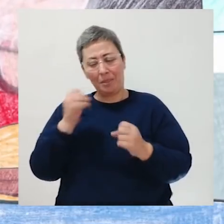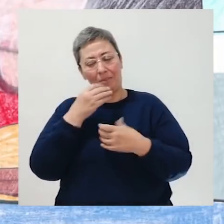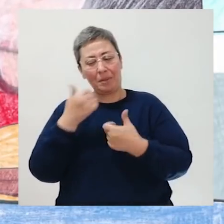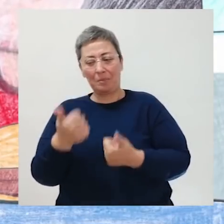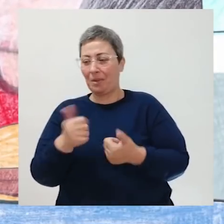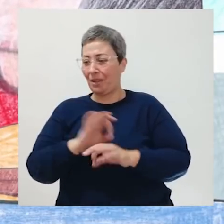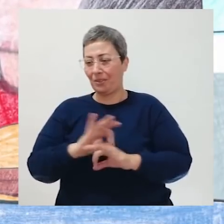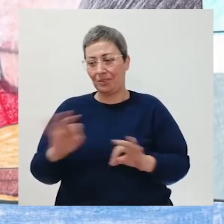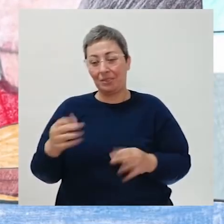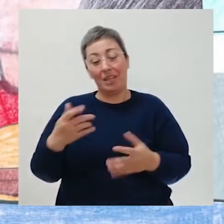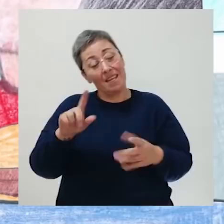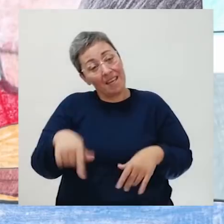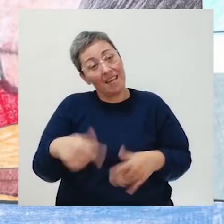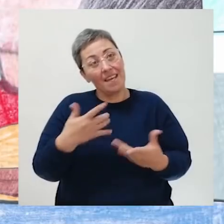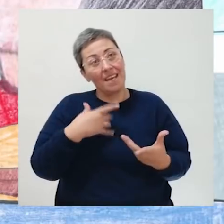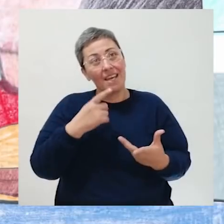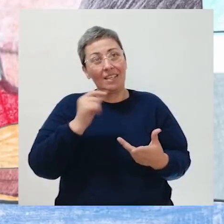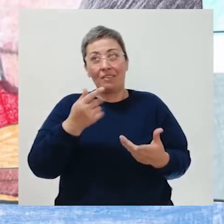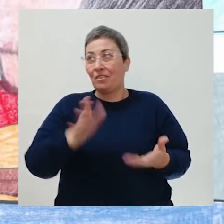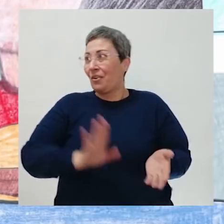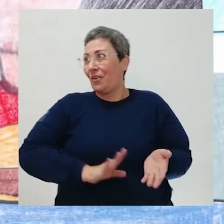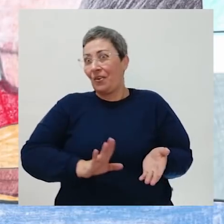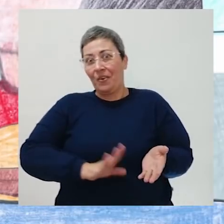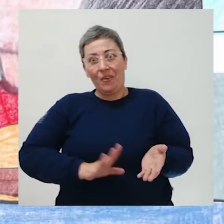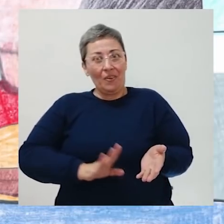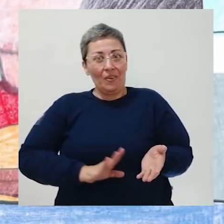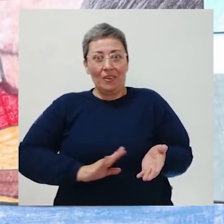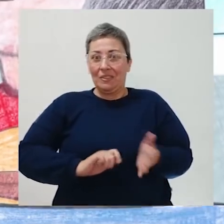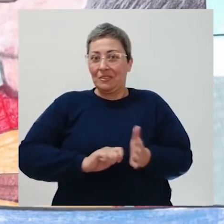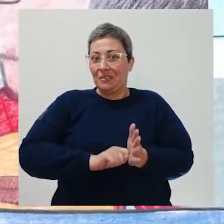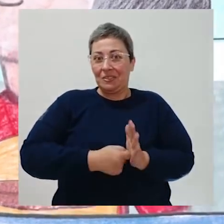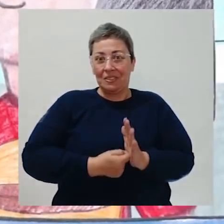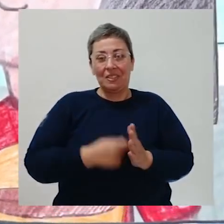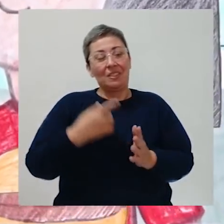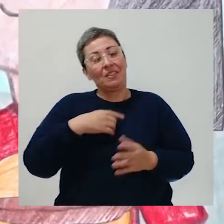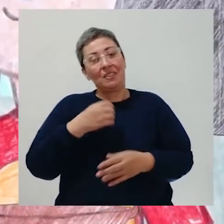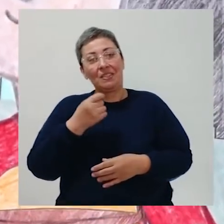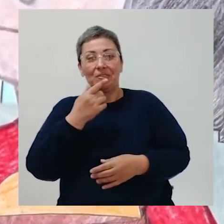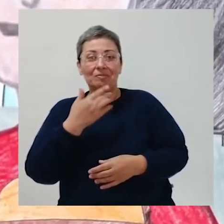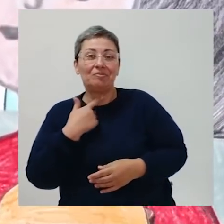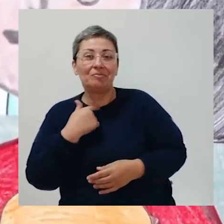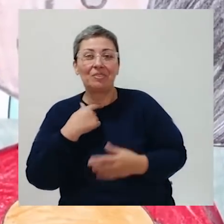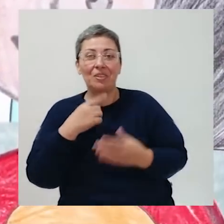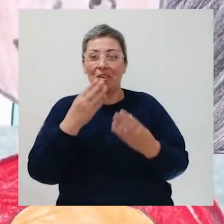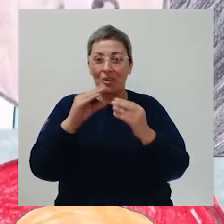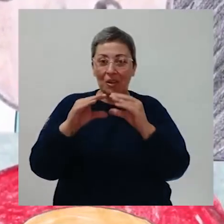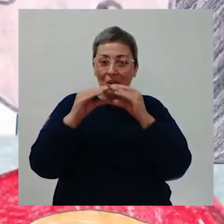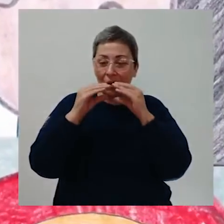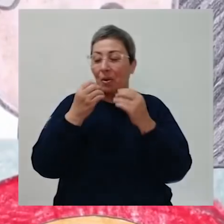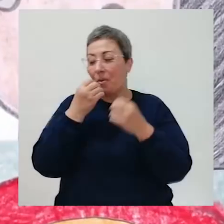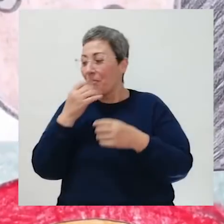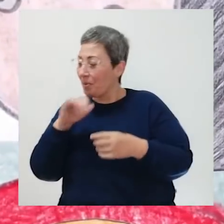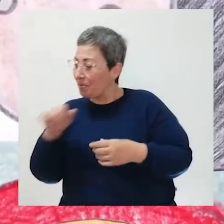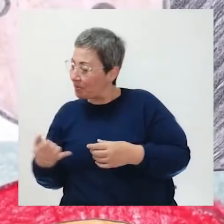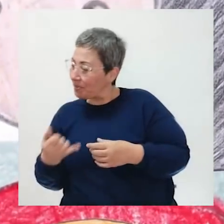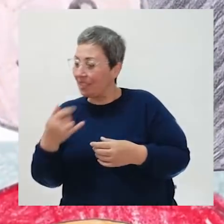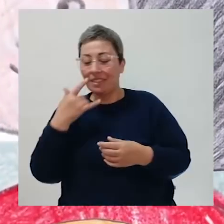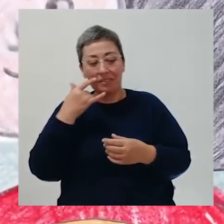bem. Eu estava com muita fome. Bom apetite, filho. Bom apetite,